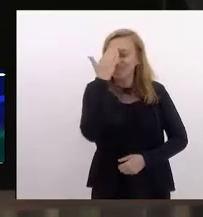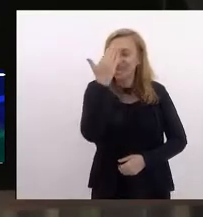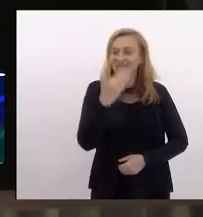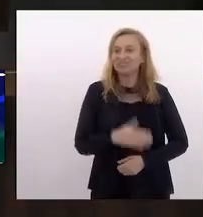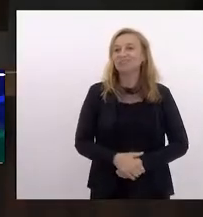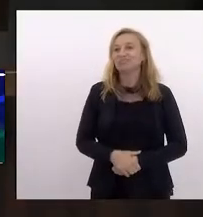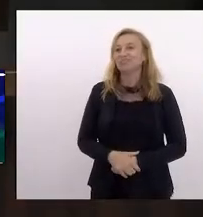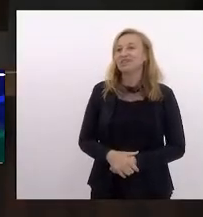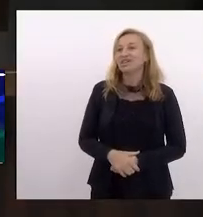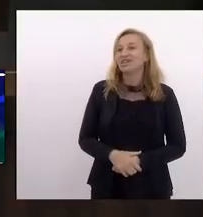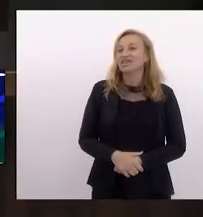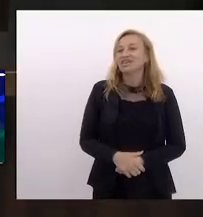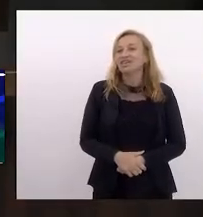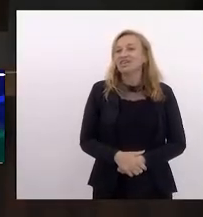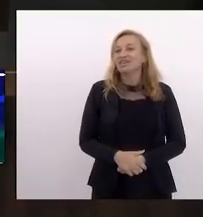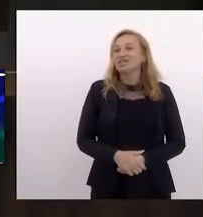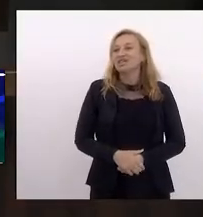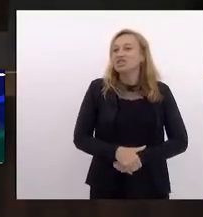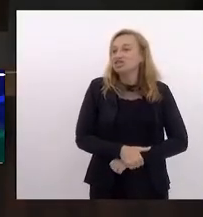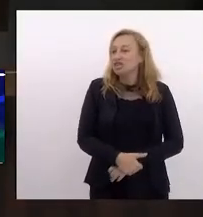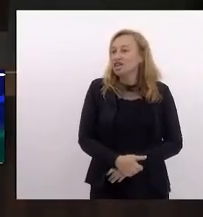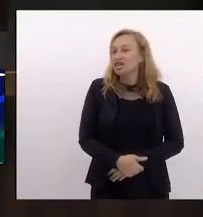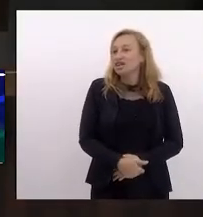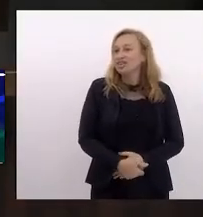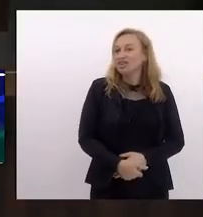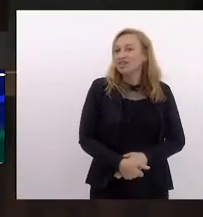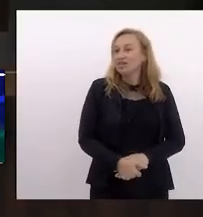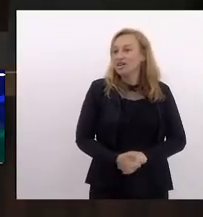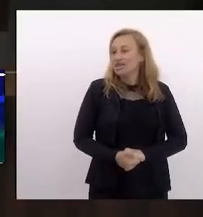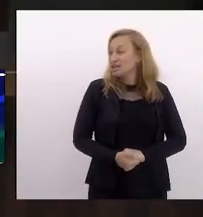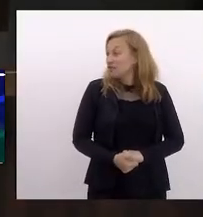gente quem é a pessoa